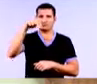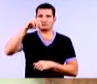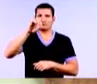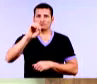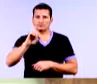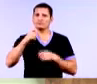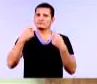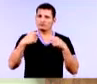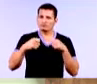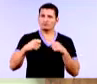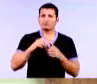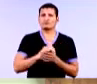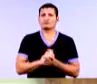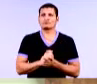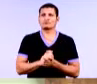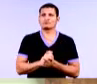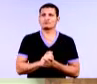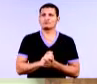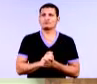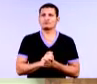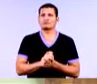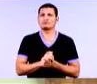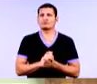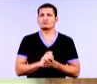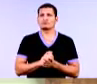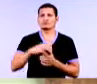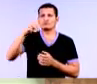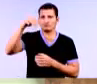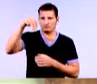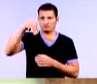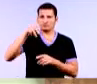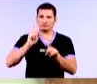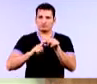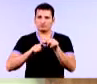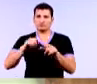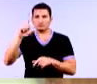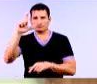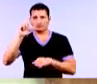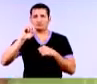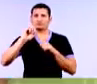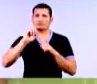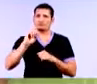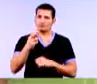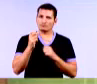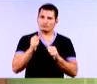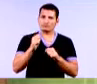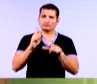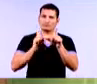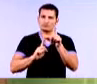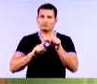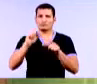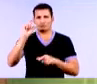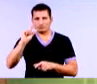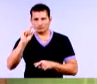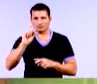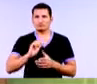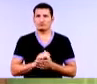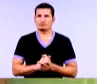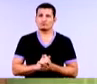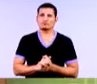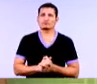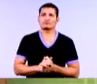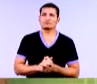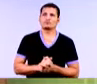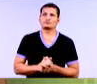O e o M sejam maiúsculas ou elas podem ser minúsculas? Bom, Josi, no